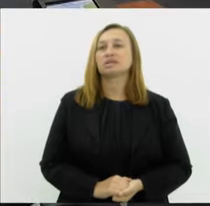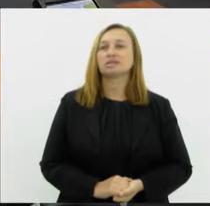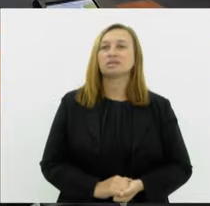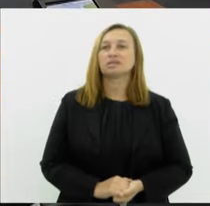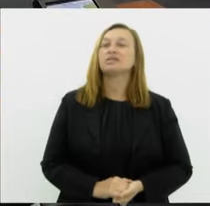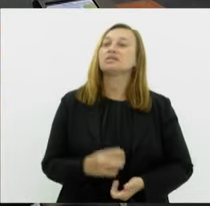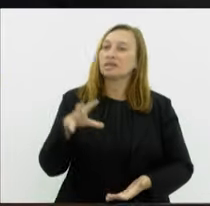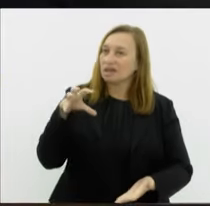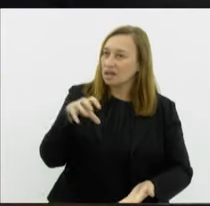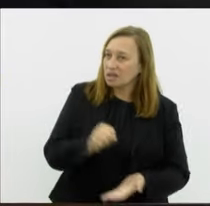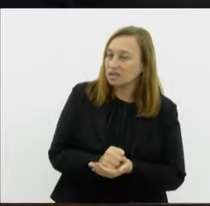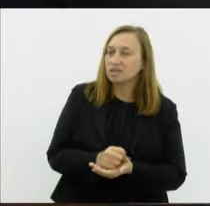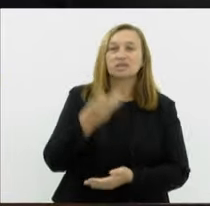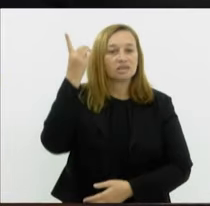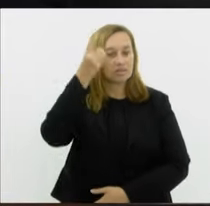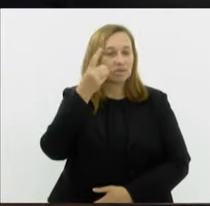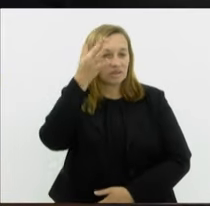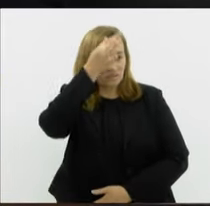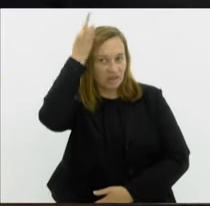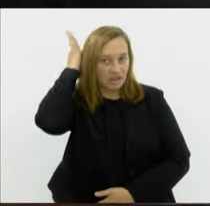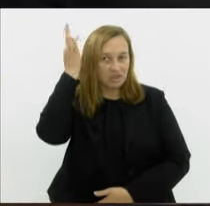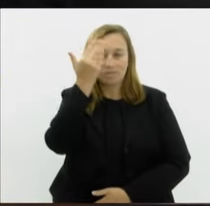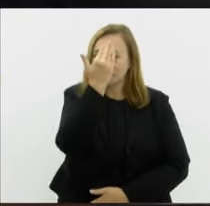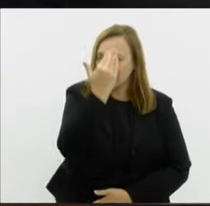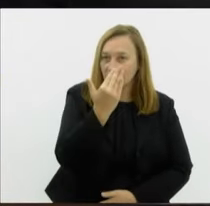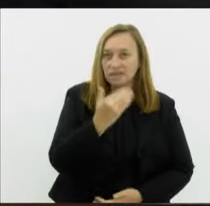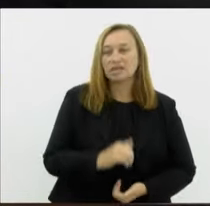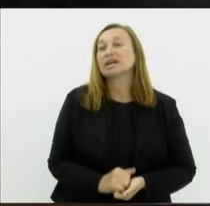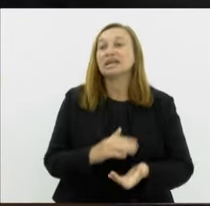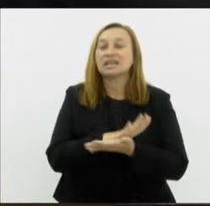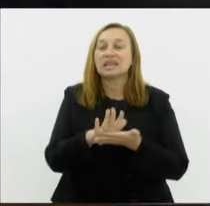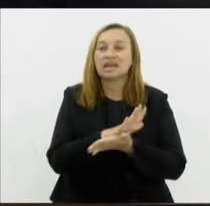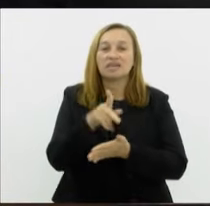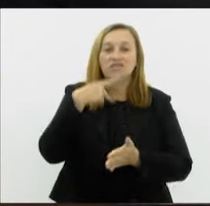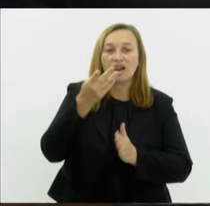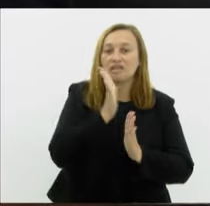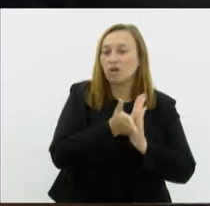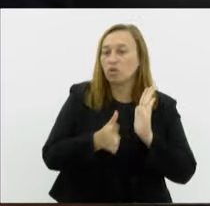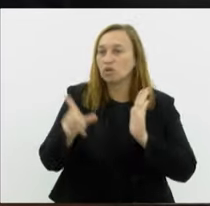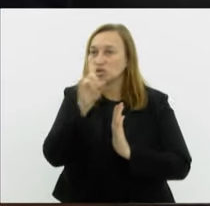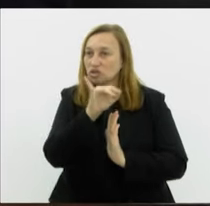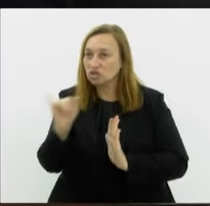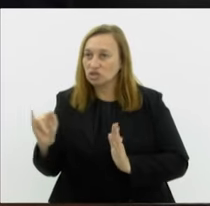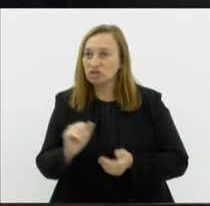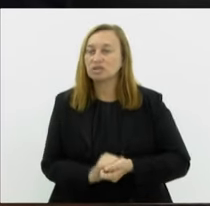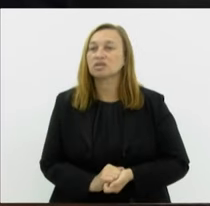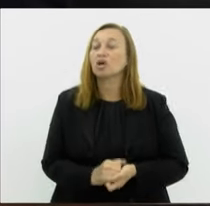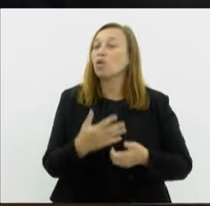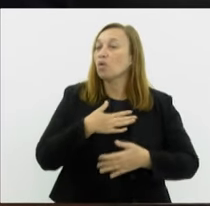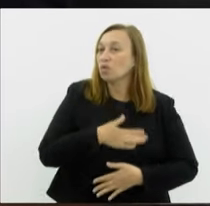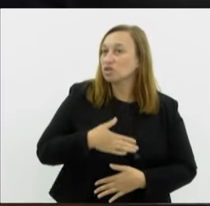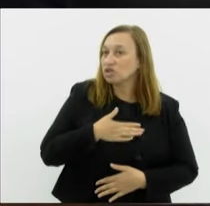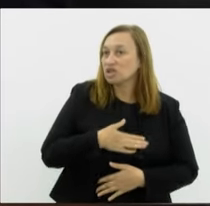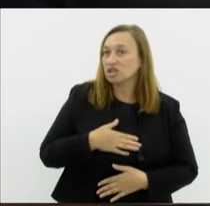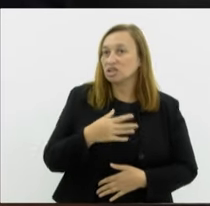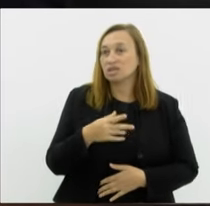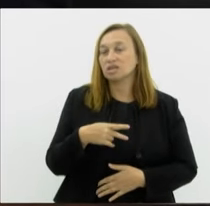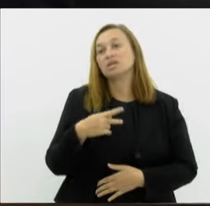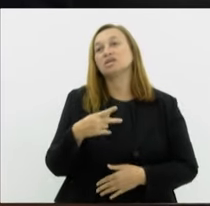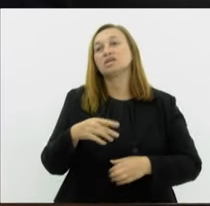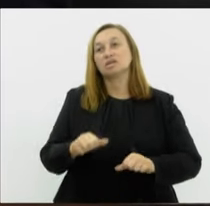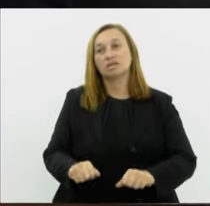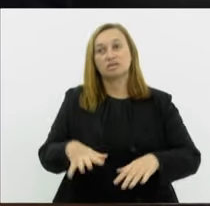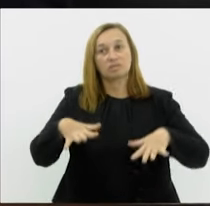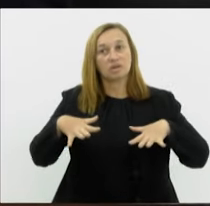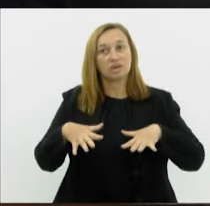Está registrado, deputado Fred. Obrigado. Nada mais havendo a tratar na ordem do dia, eu gostaria de deliberar com o plenário